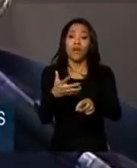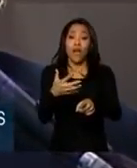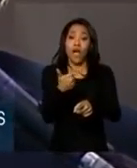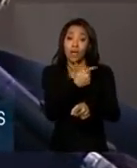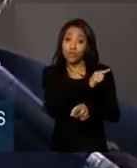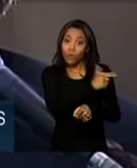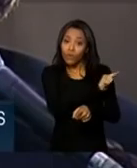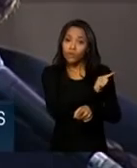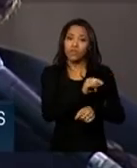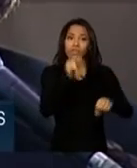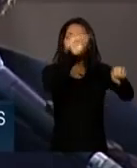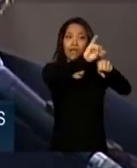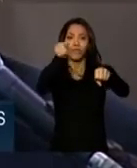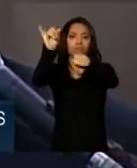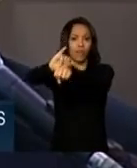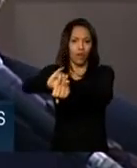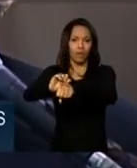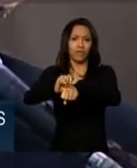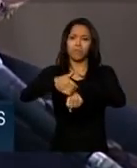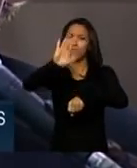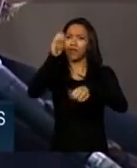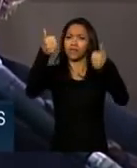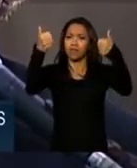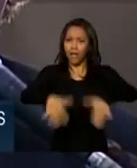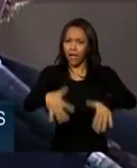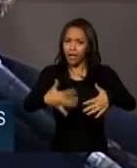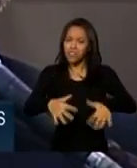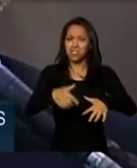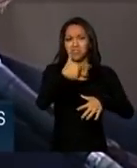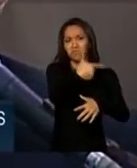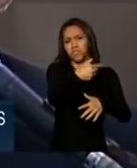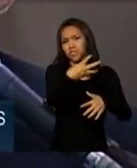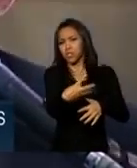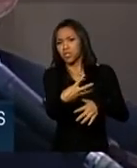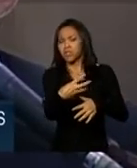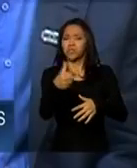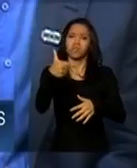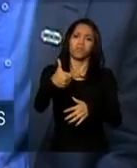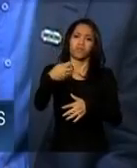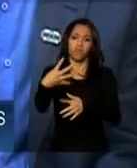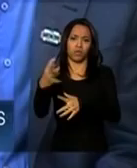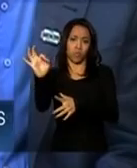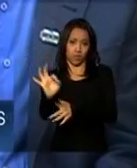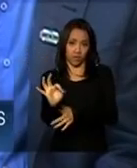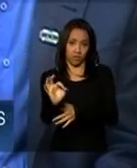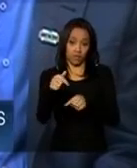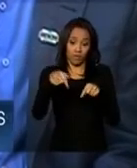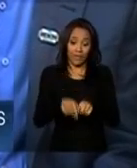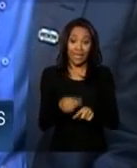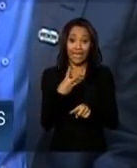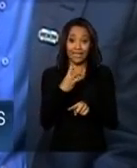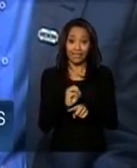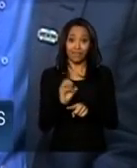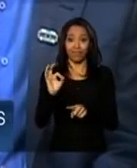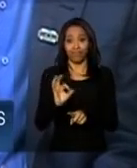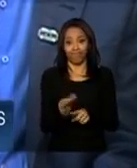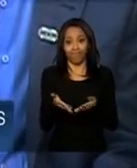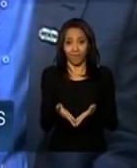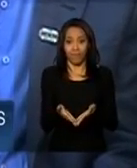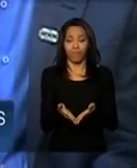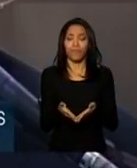duas capitais que mais gastam estão na faixa aí de 23%, 24%. Quer dizer que se Teresina gastasse a menos com